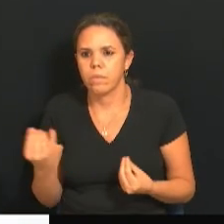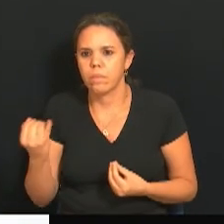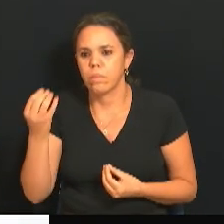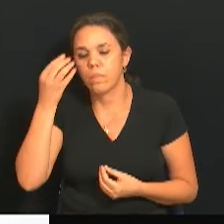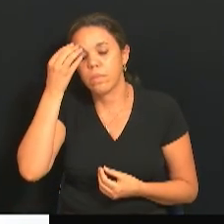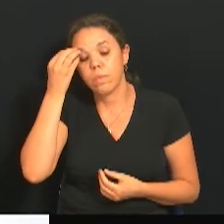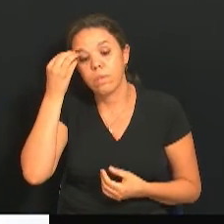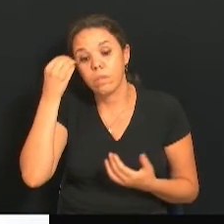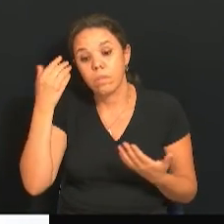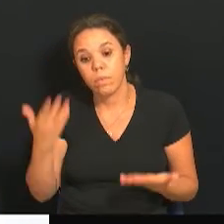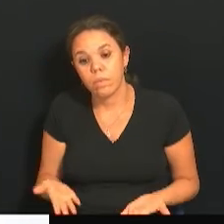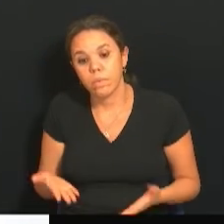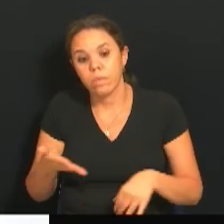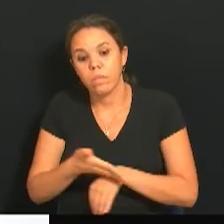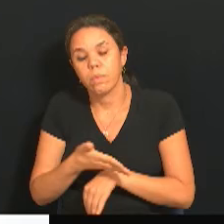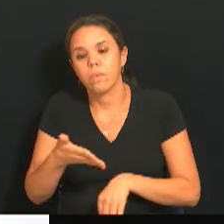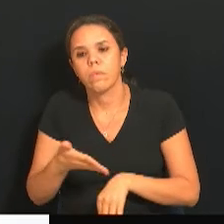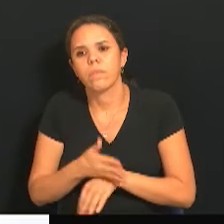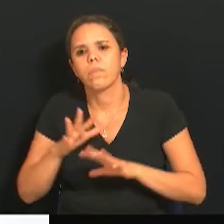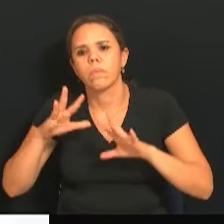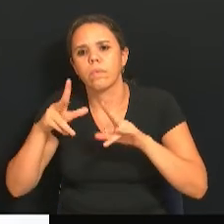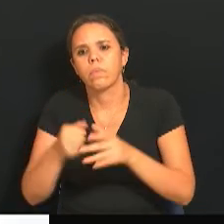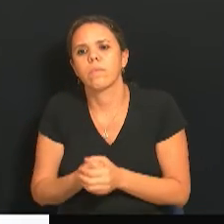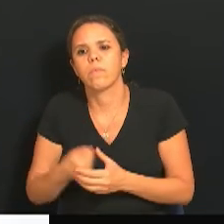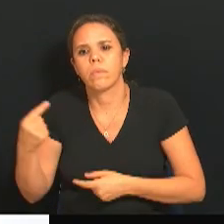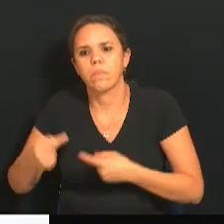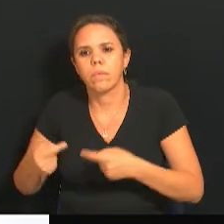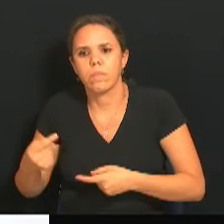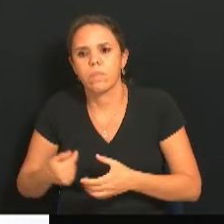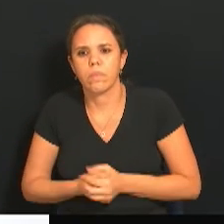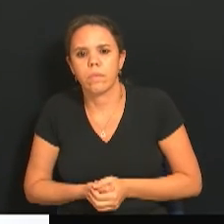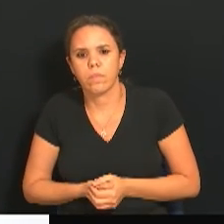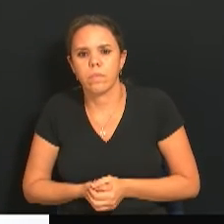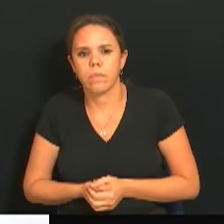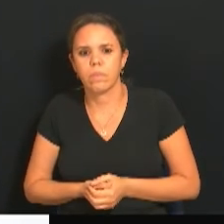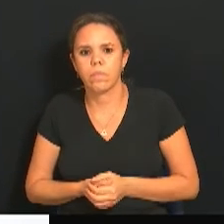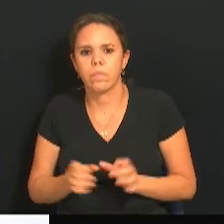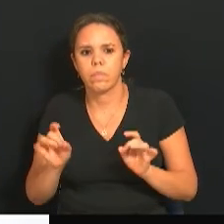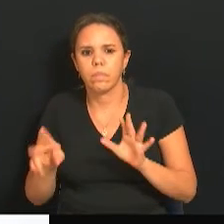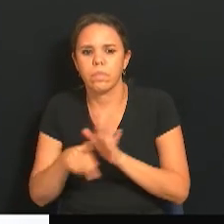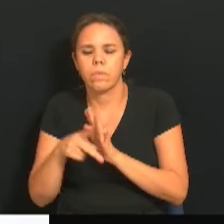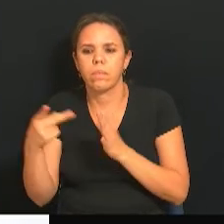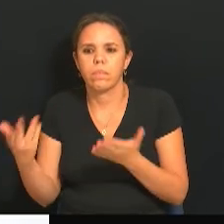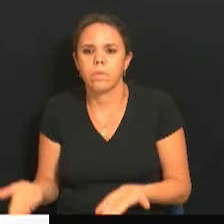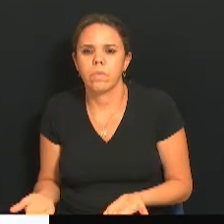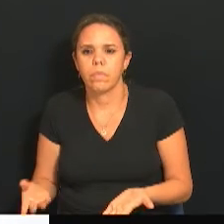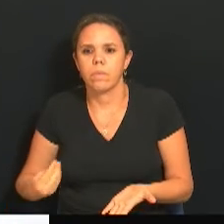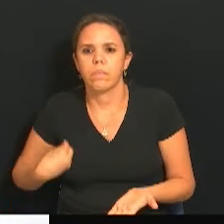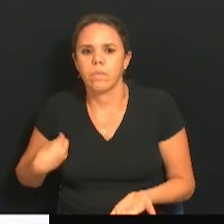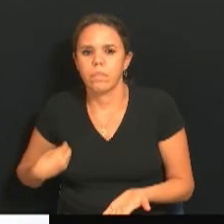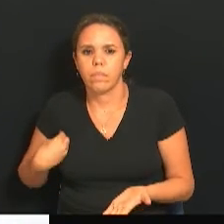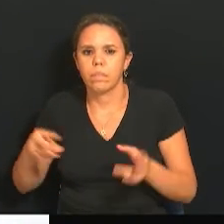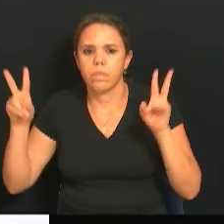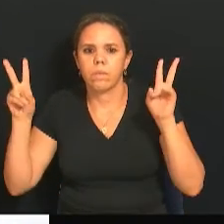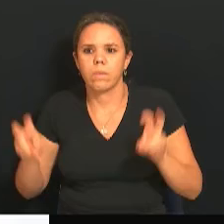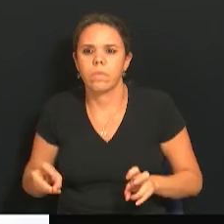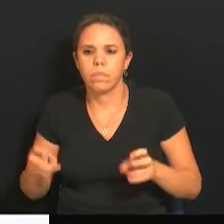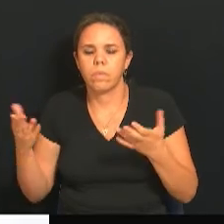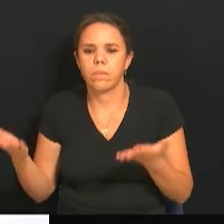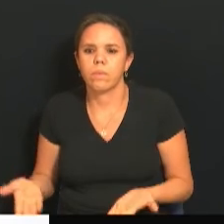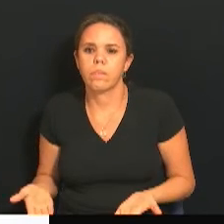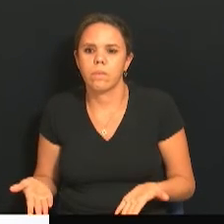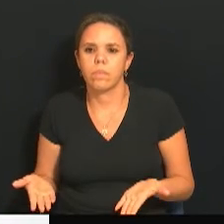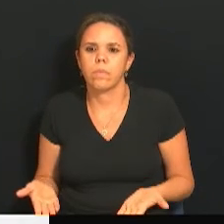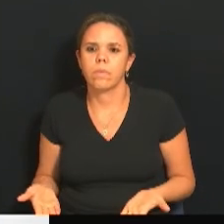vereador, essa participação de todos na discussão. Essa especificamente que nós estamos tratando nesse recorte